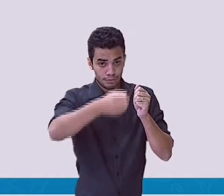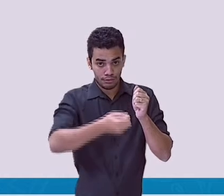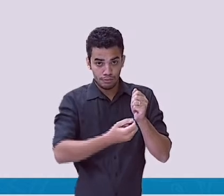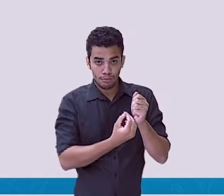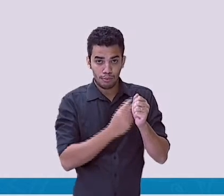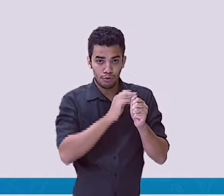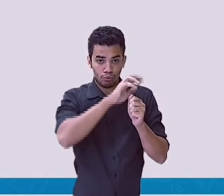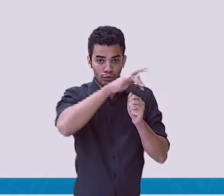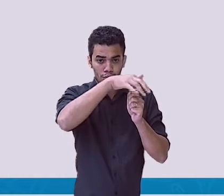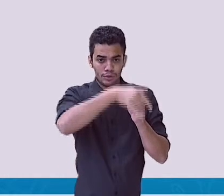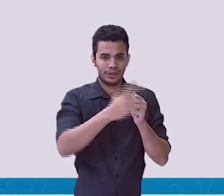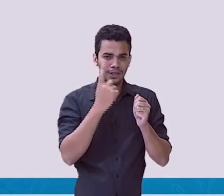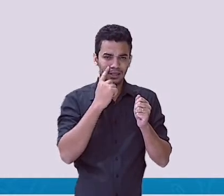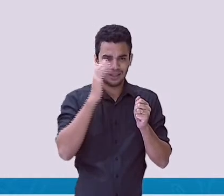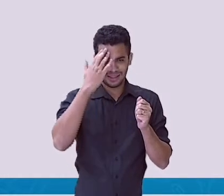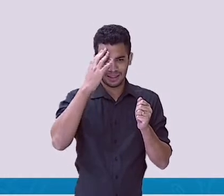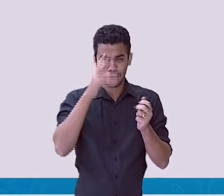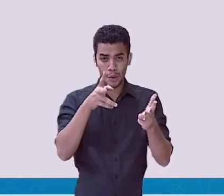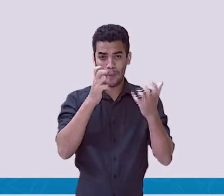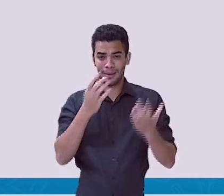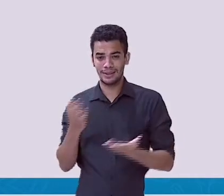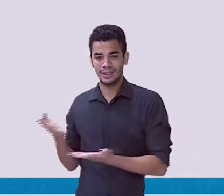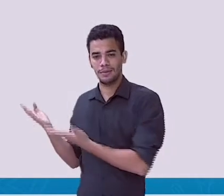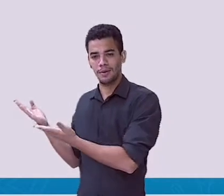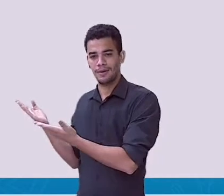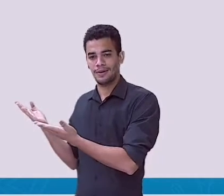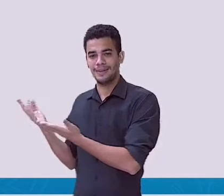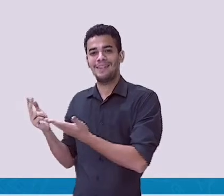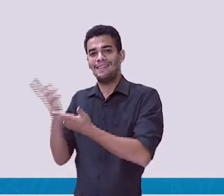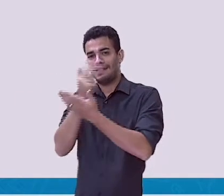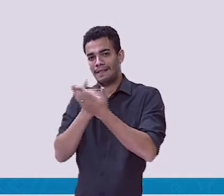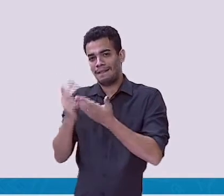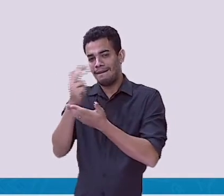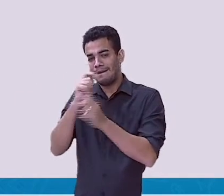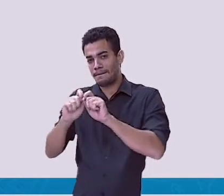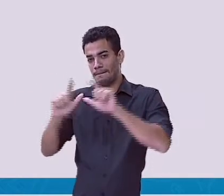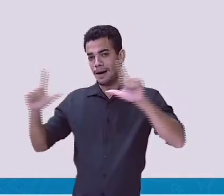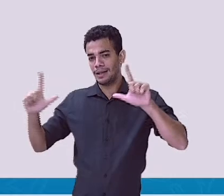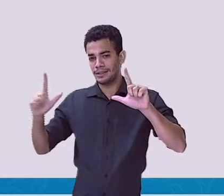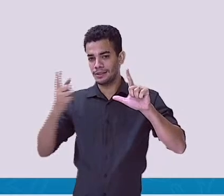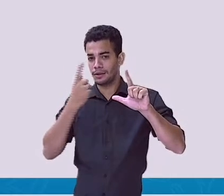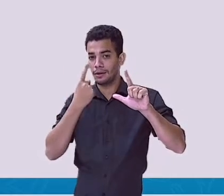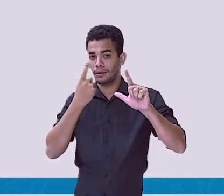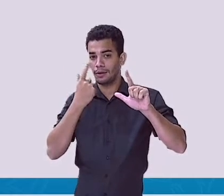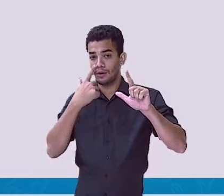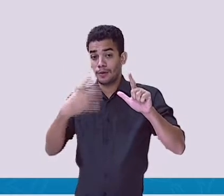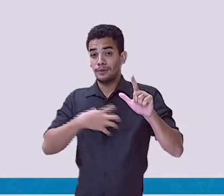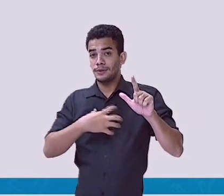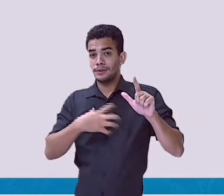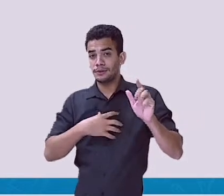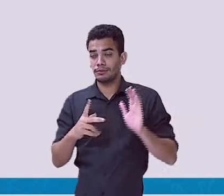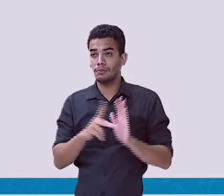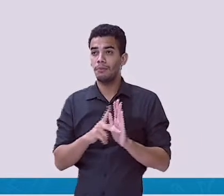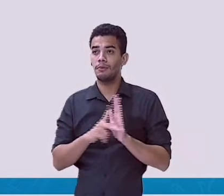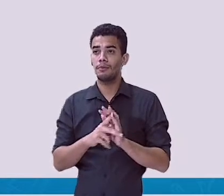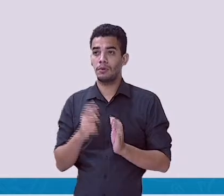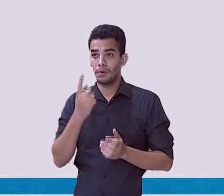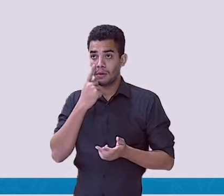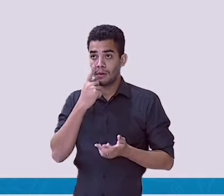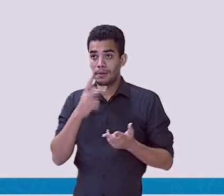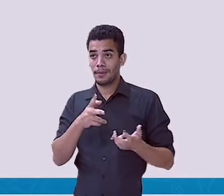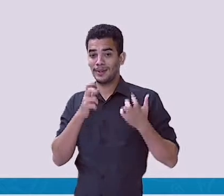lá. Como que são estas estruturas, então? Olha ali, ó. Então, a gente vai ter, ó,